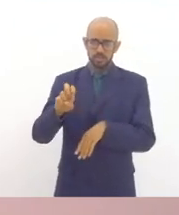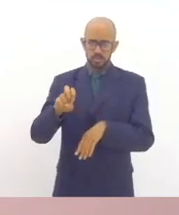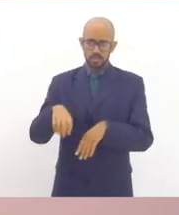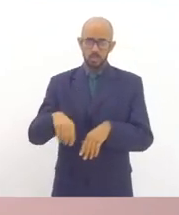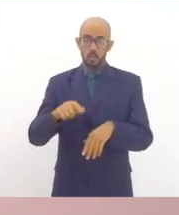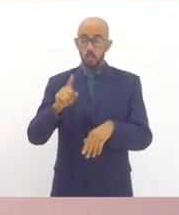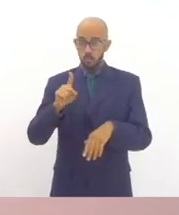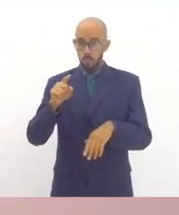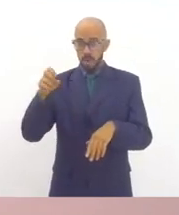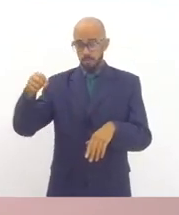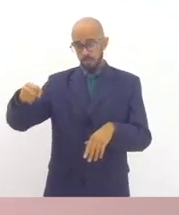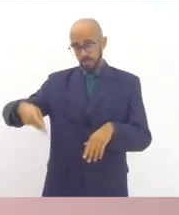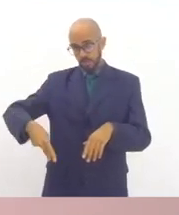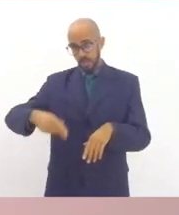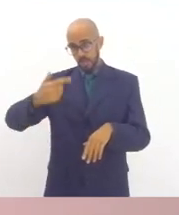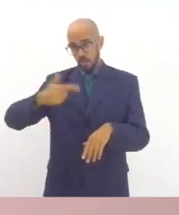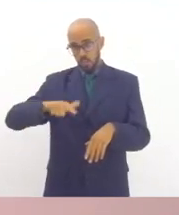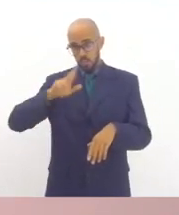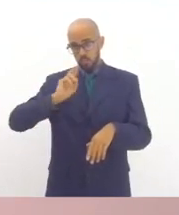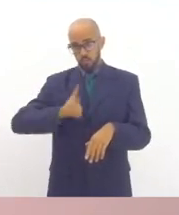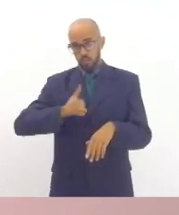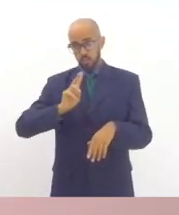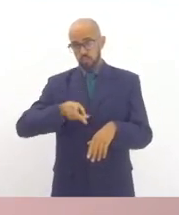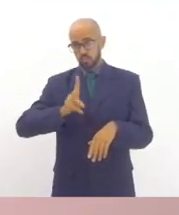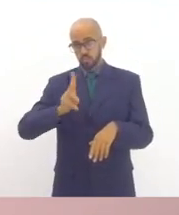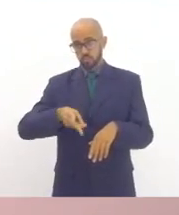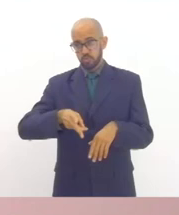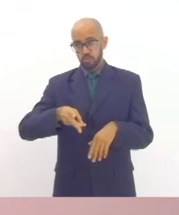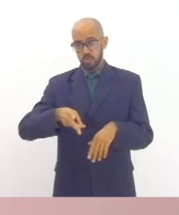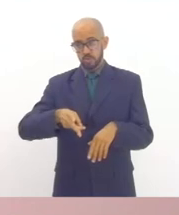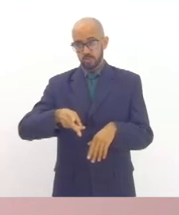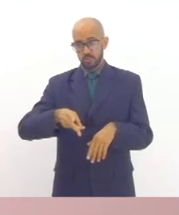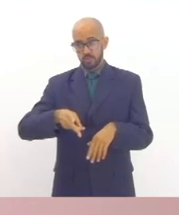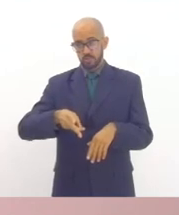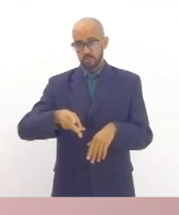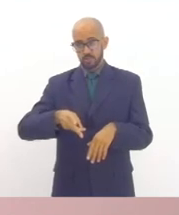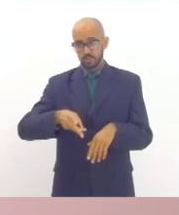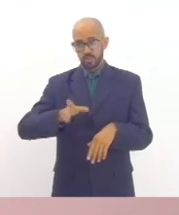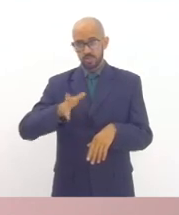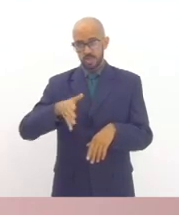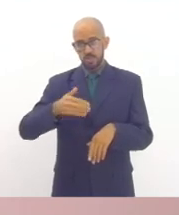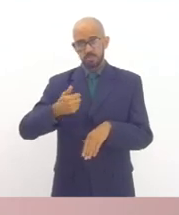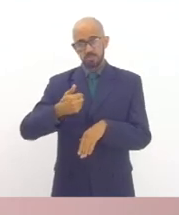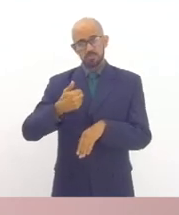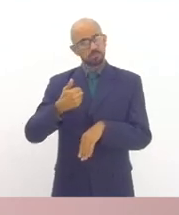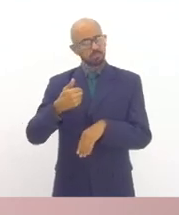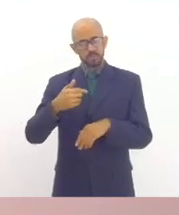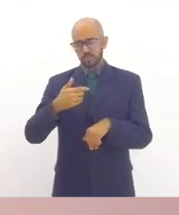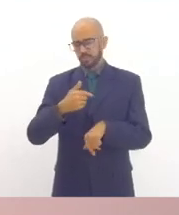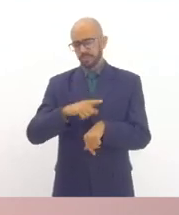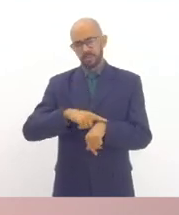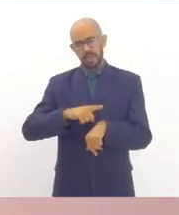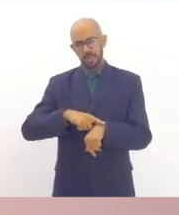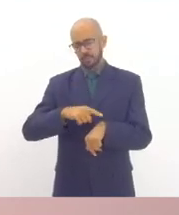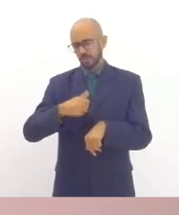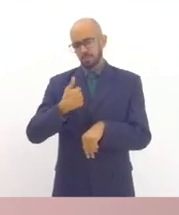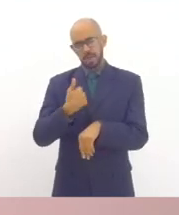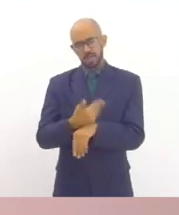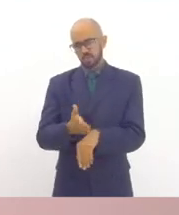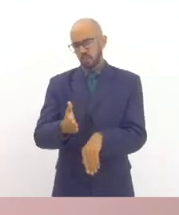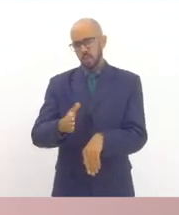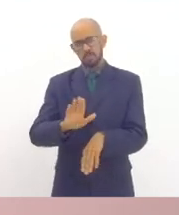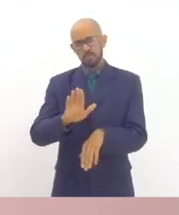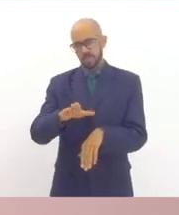eu estou na ativa, já passei do tempo, mas a minha meta é lutar pelas